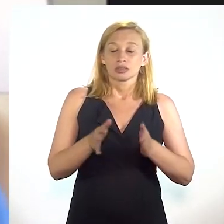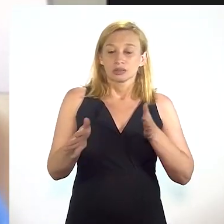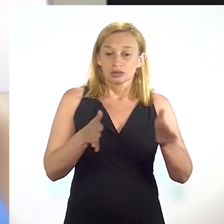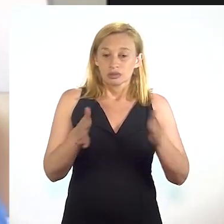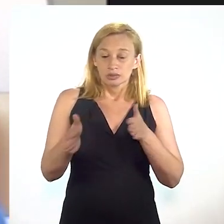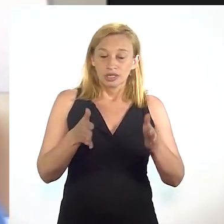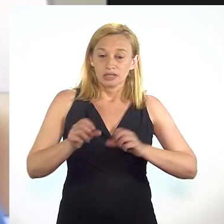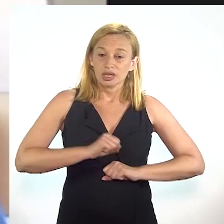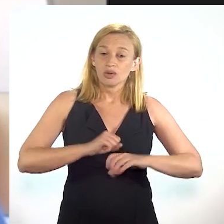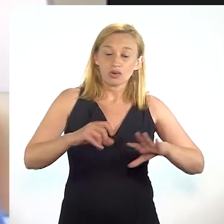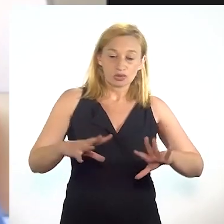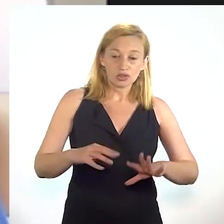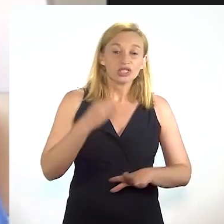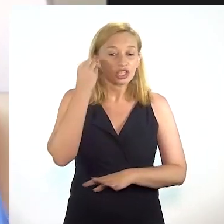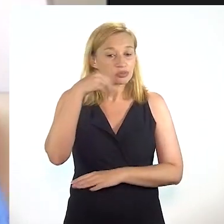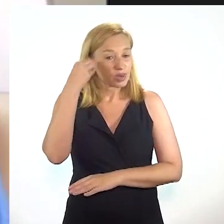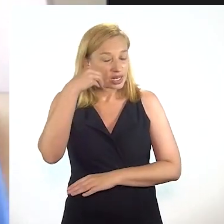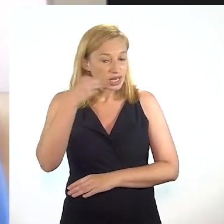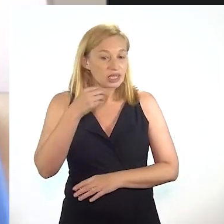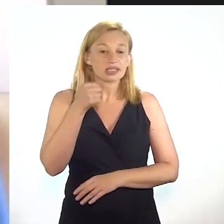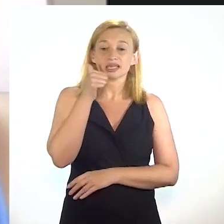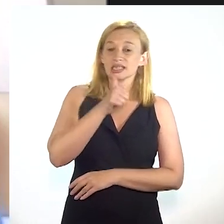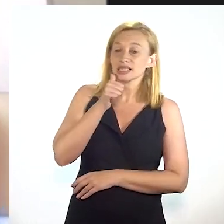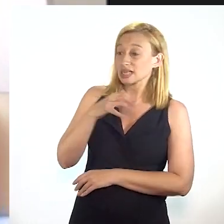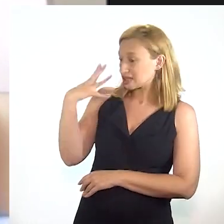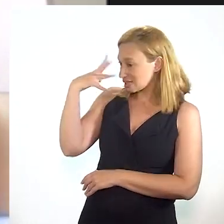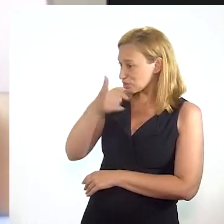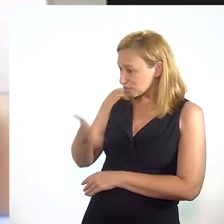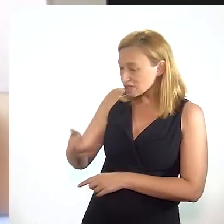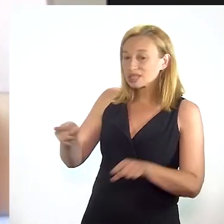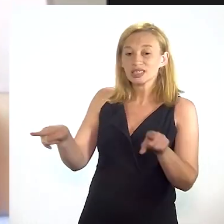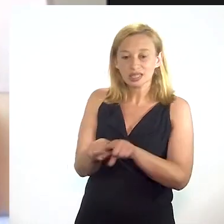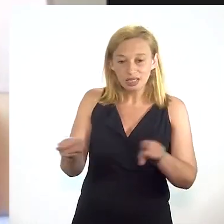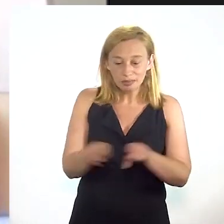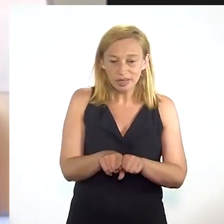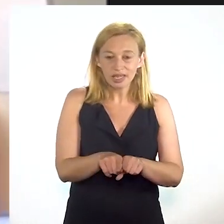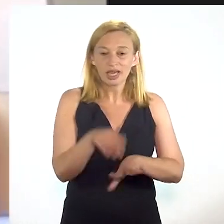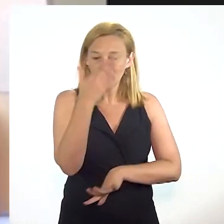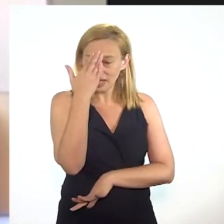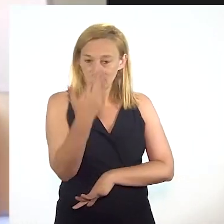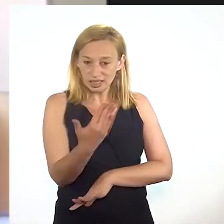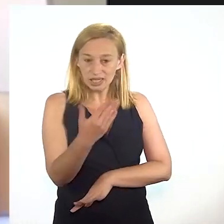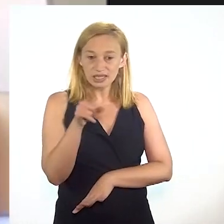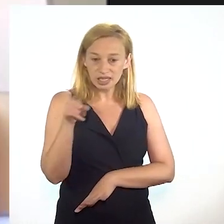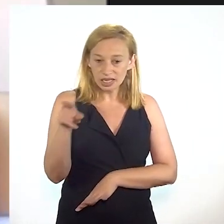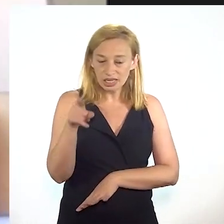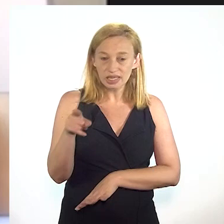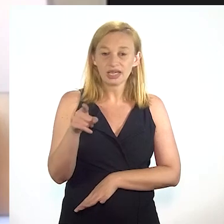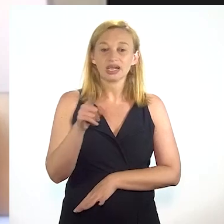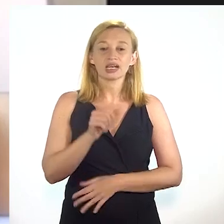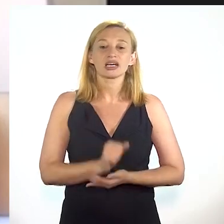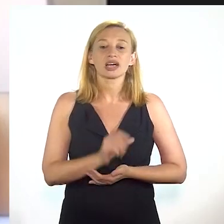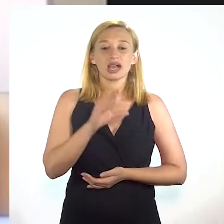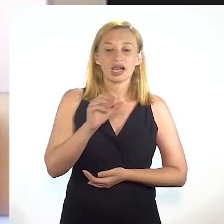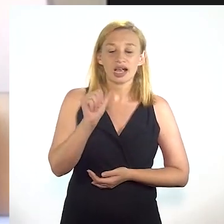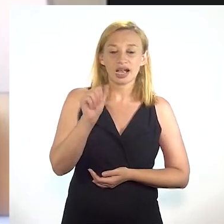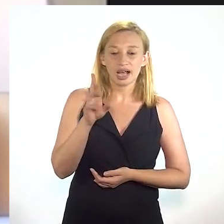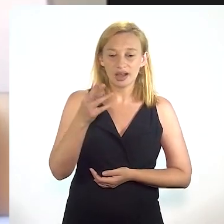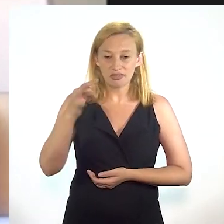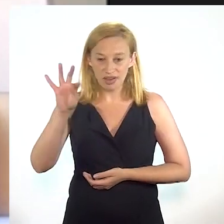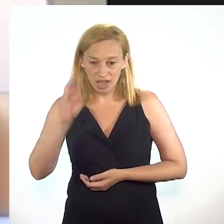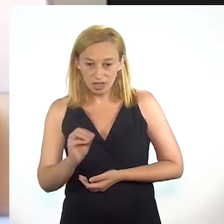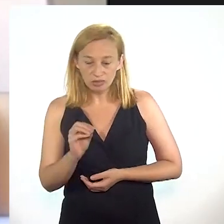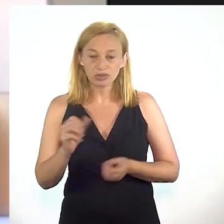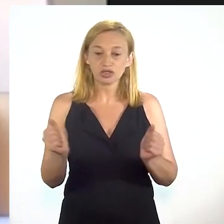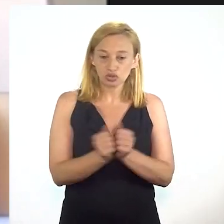e trazer um pouco das experiências dessas lindas meninas, que também a Asplande agradece, a Bia Carvalho, está conosco